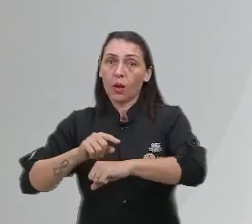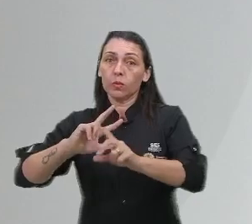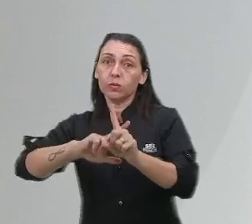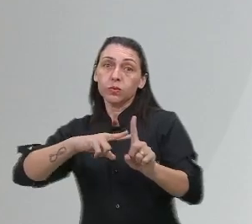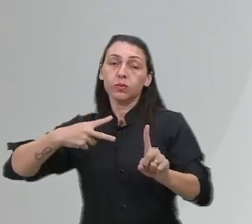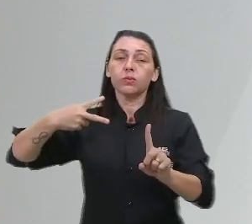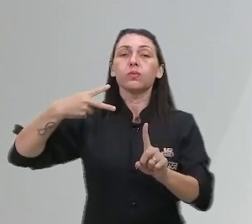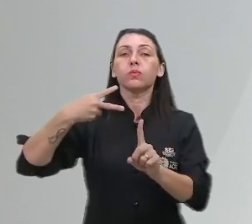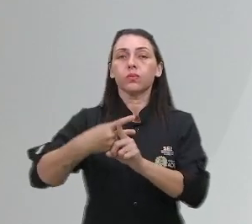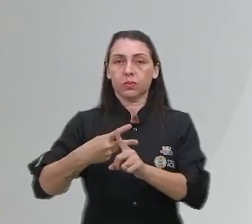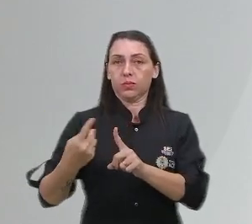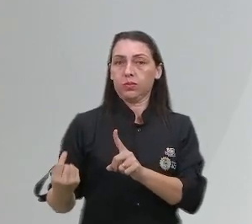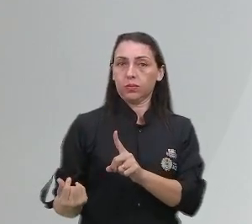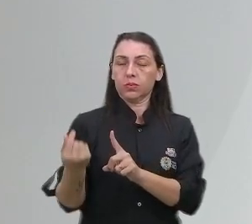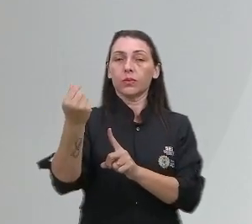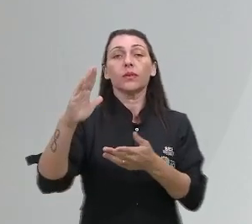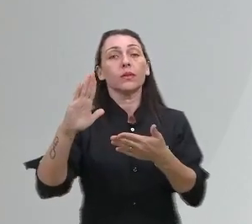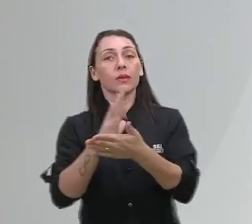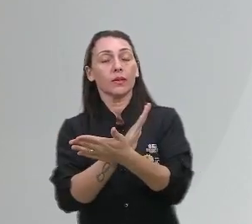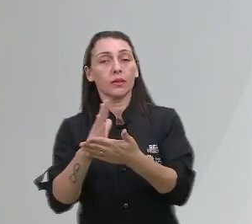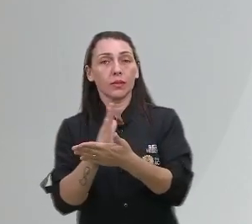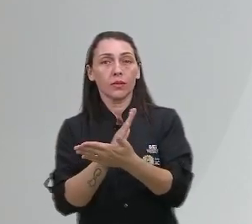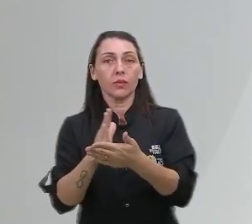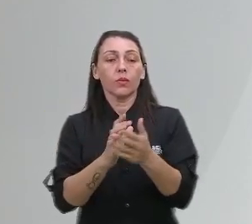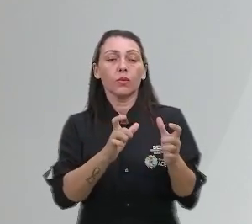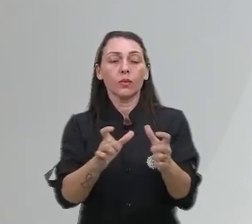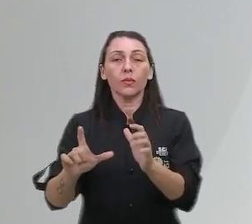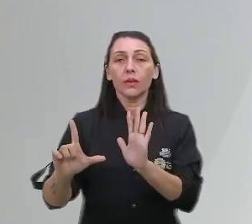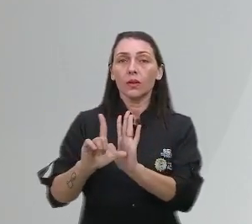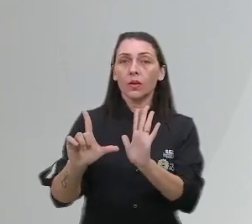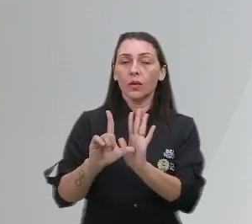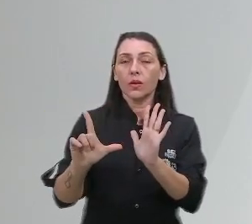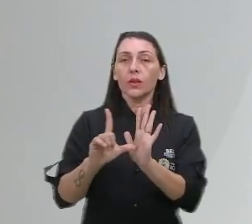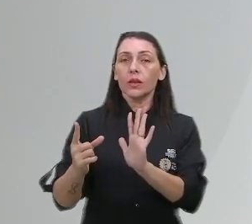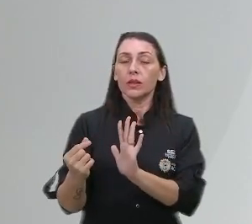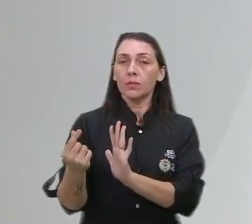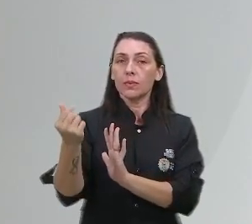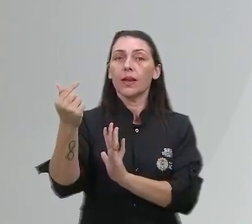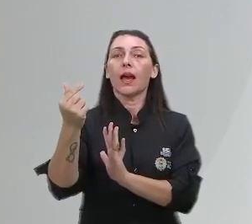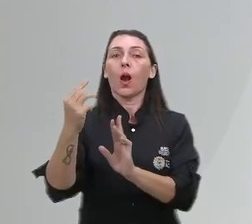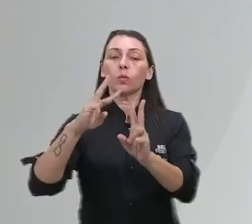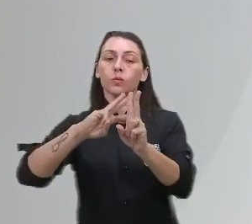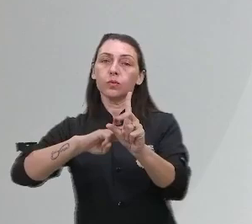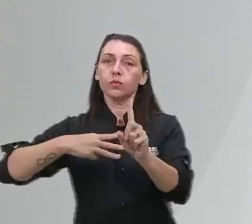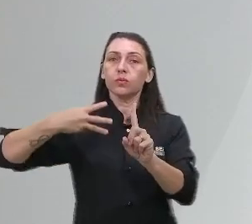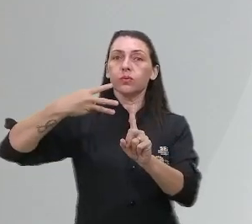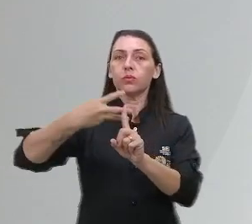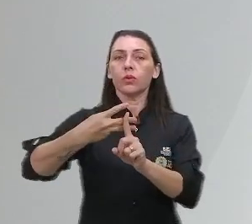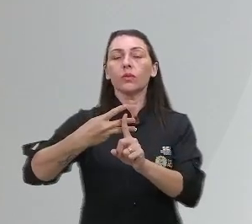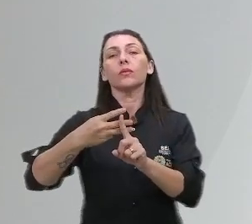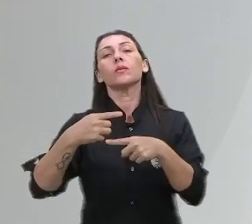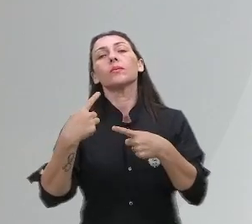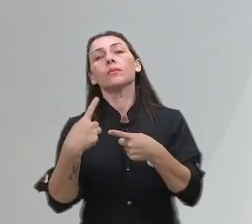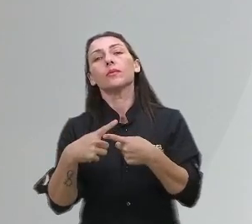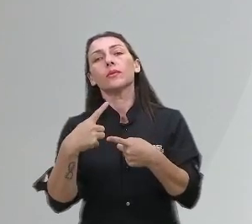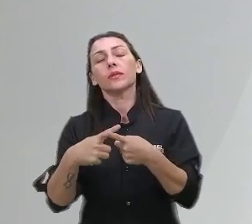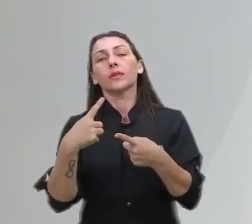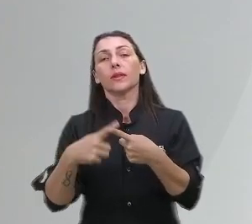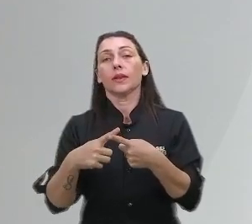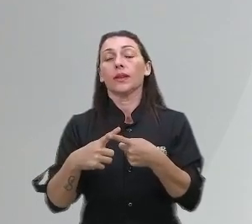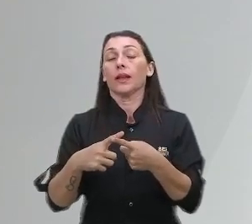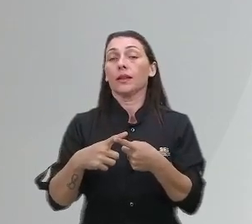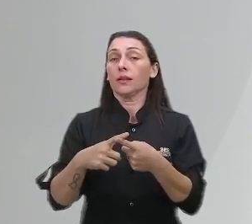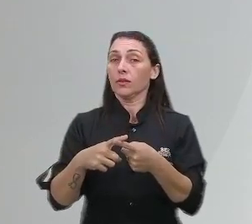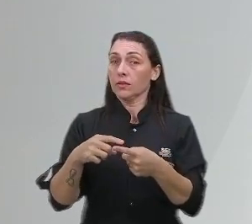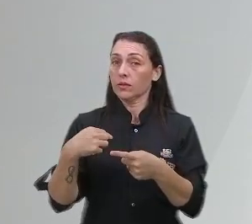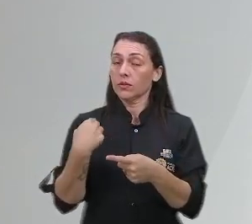praticamente dobrou e em alguns pontos comerciais esse preço chegou a triplicar. Isso quando, na maioria das